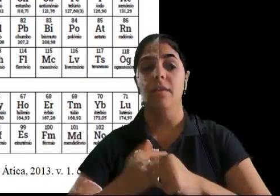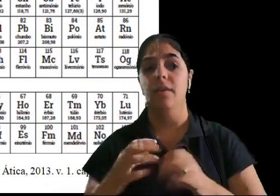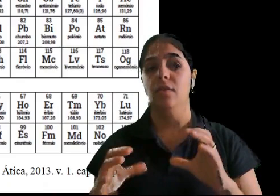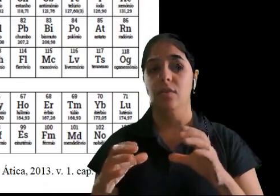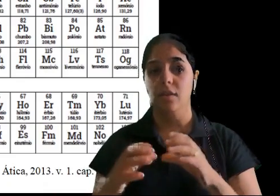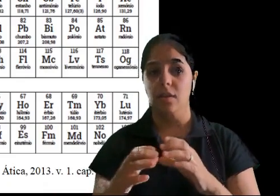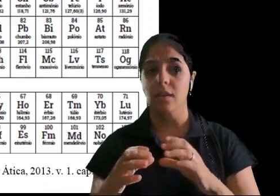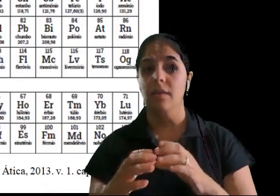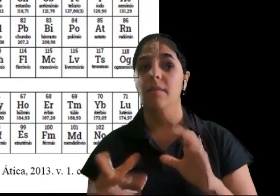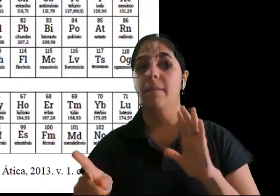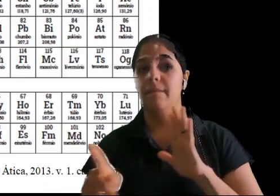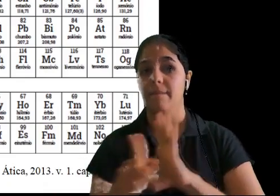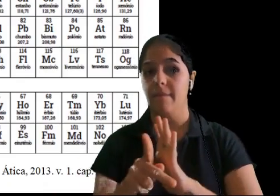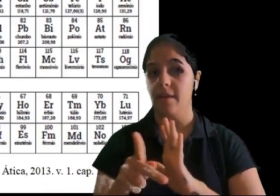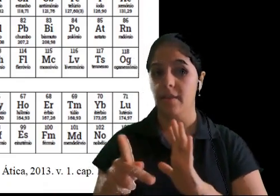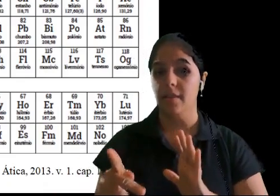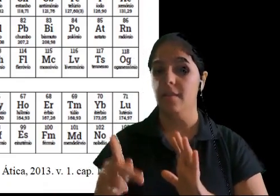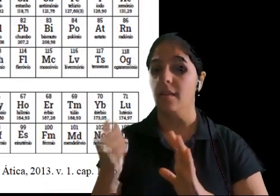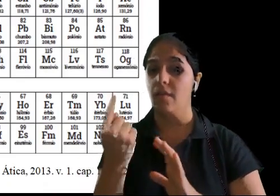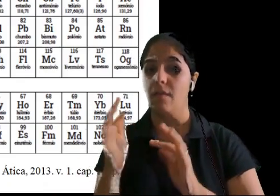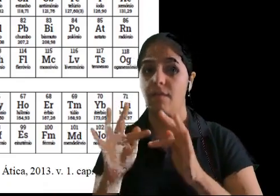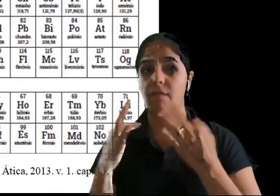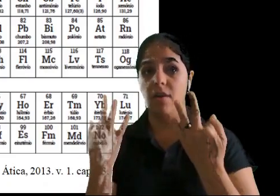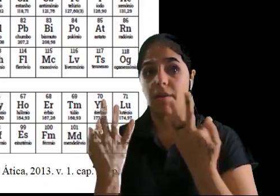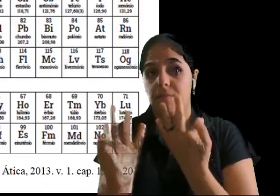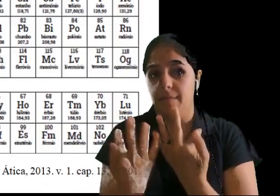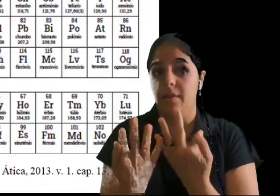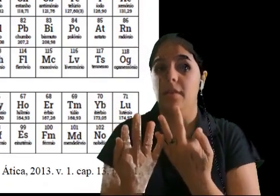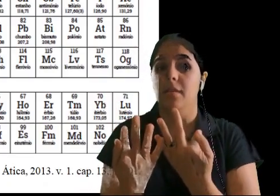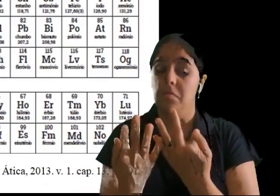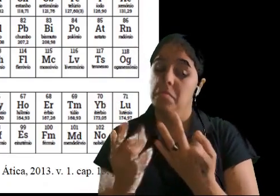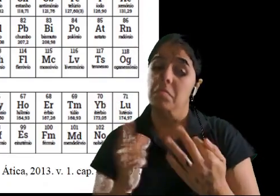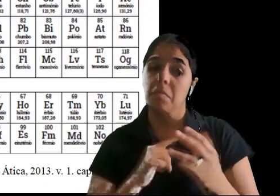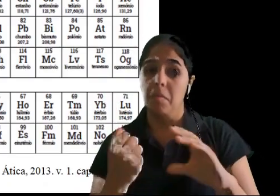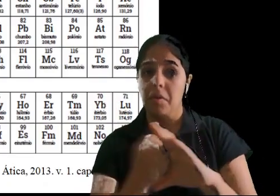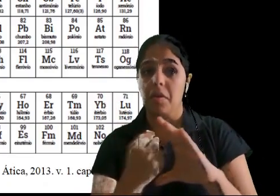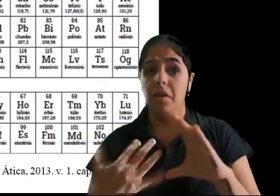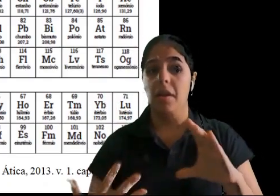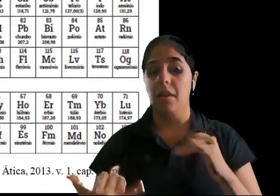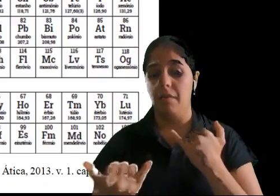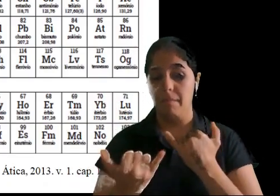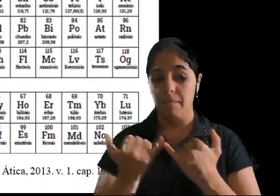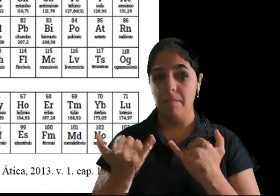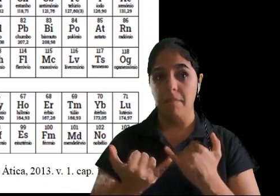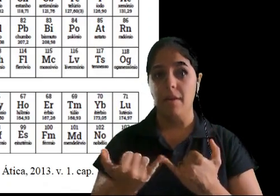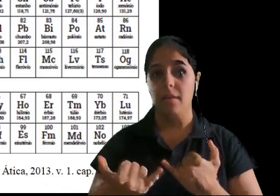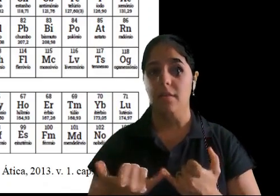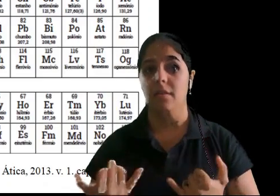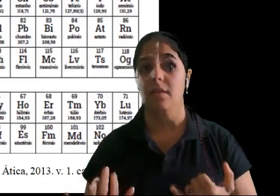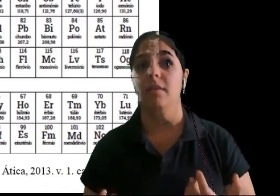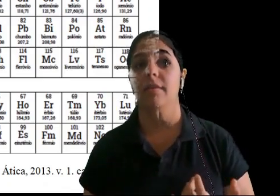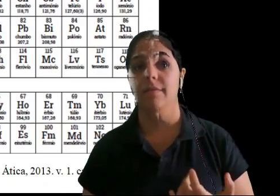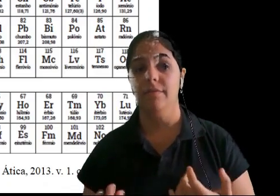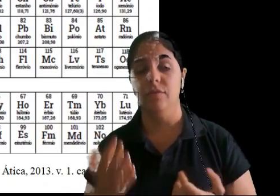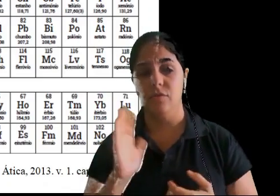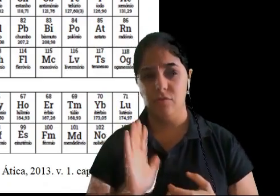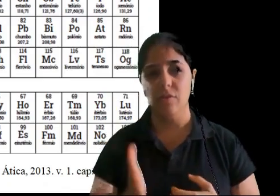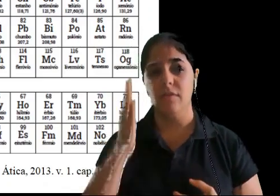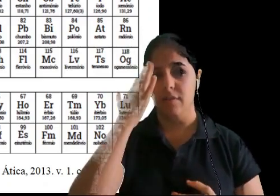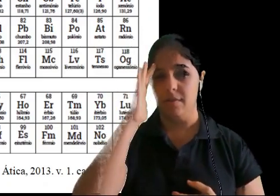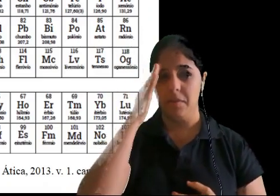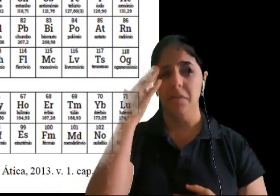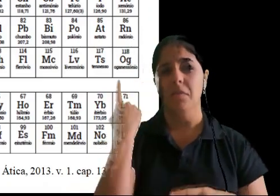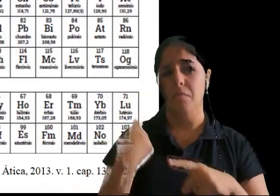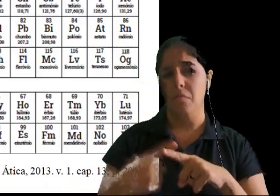elementos químicos que fazem parte de uma família apresentam propriedades químicas semelhantes. E nós